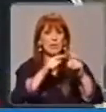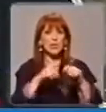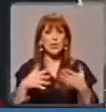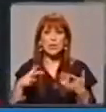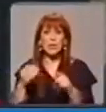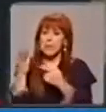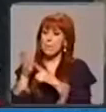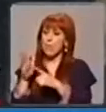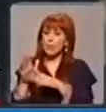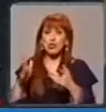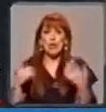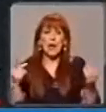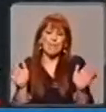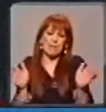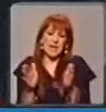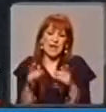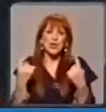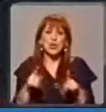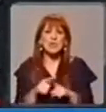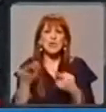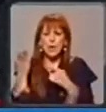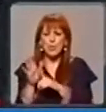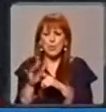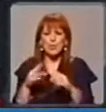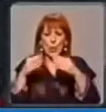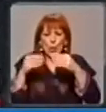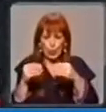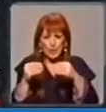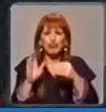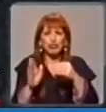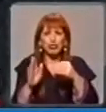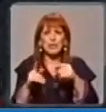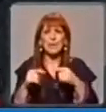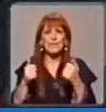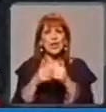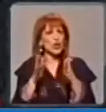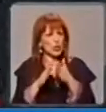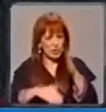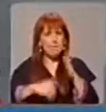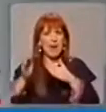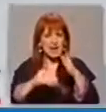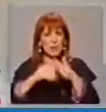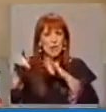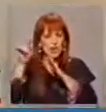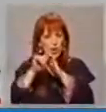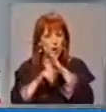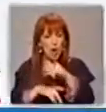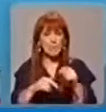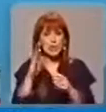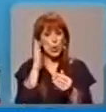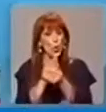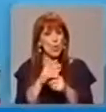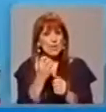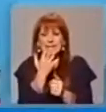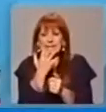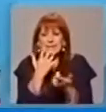protótipos, embora pequenos, já temos protótipos selados e que passam todas as normas. Um processo